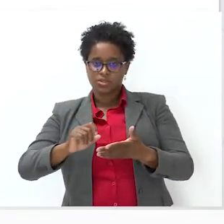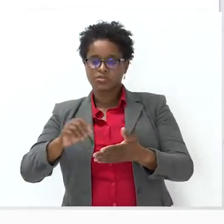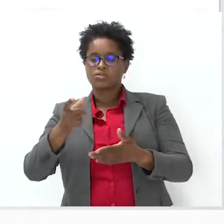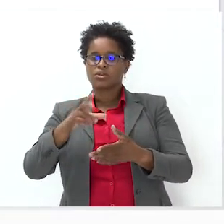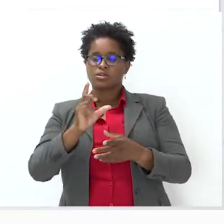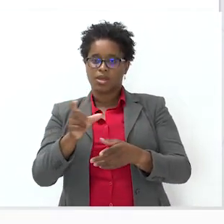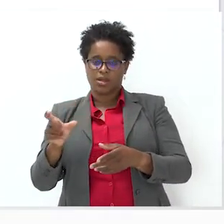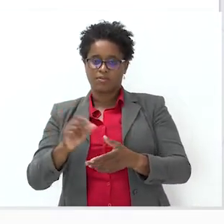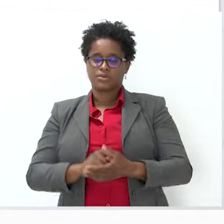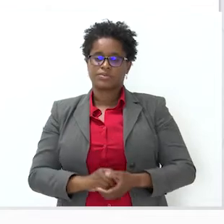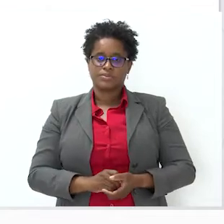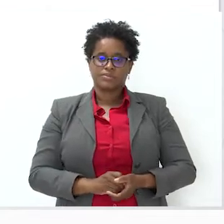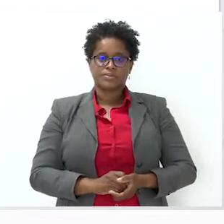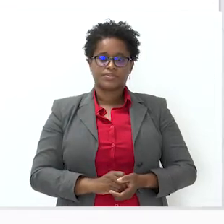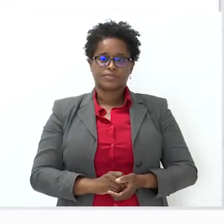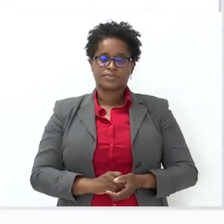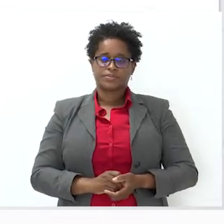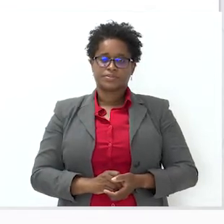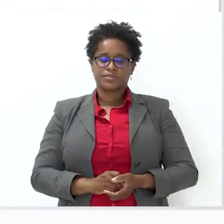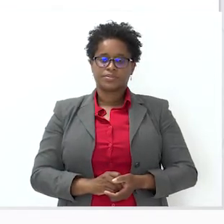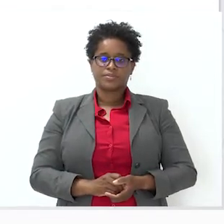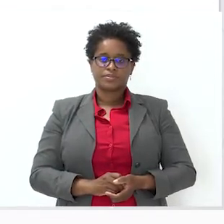completarem as expressões.